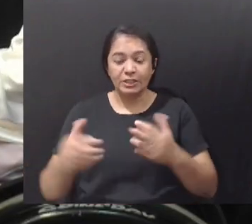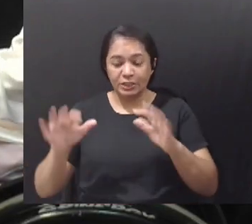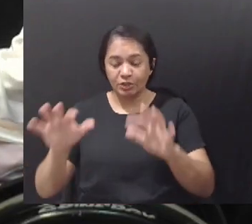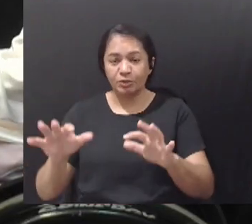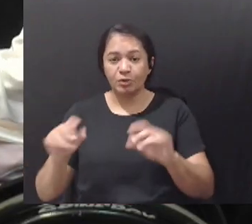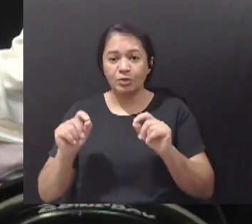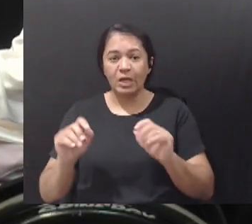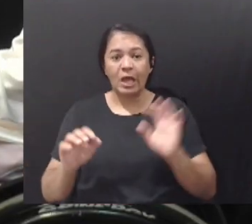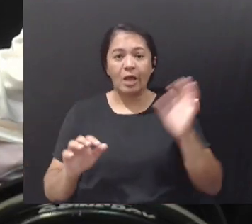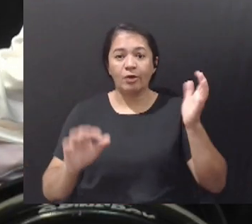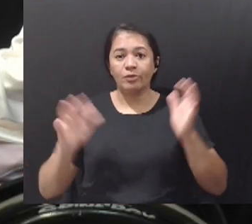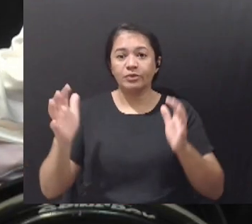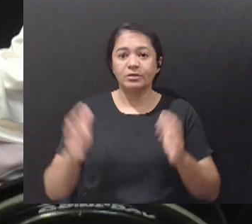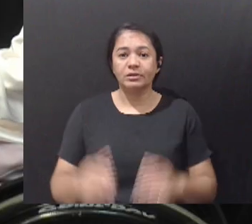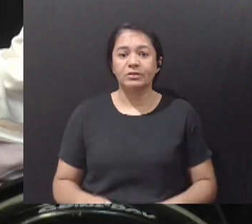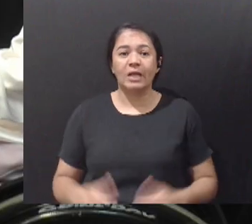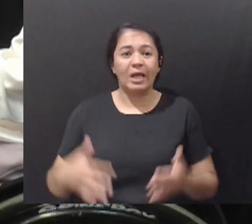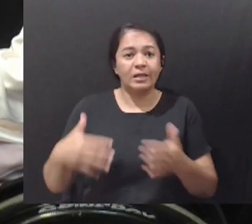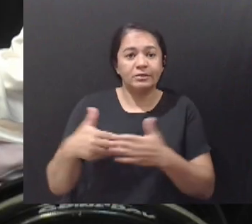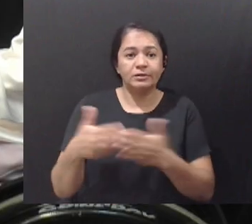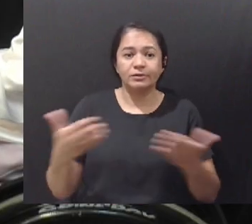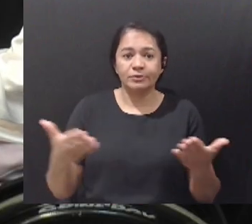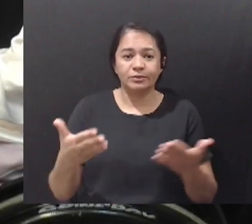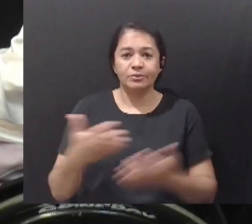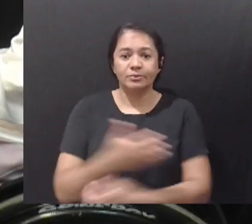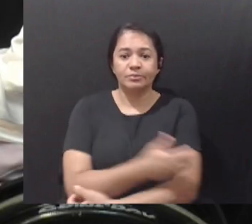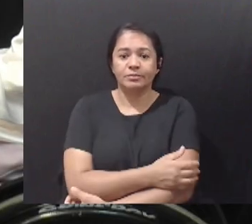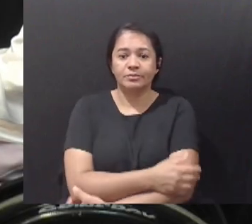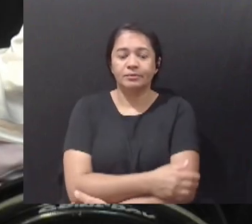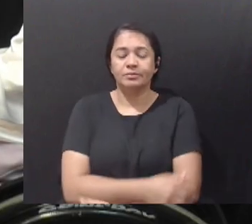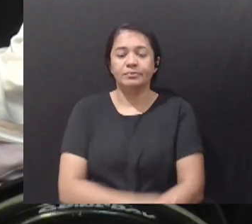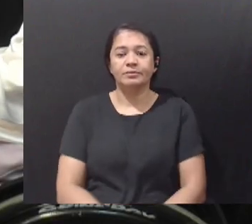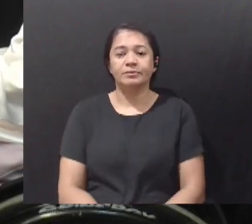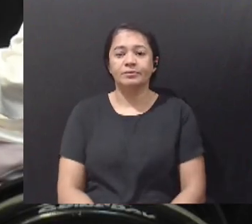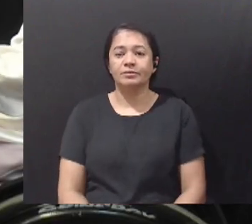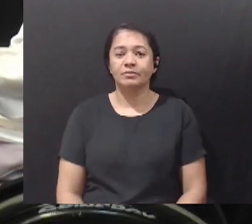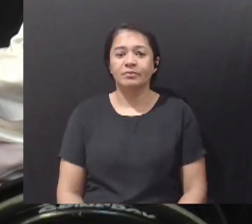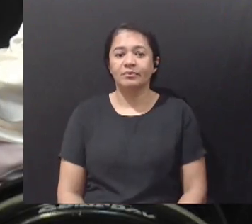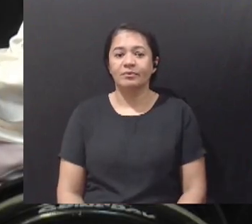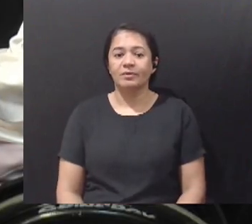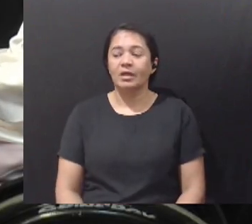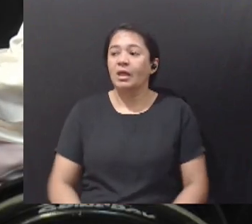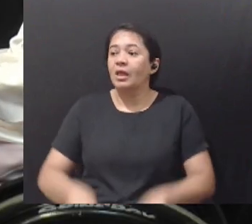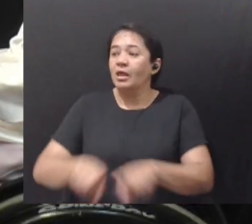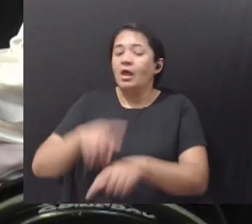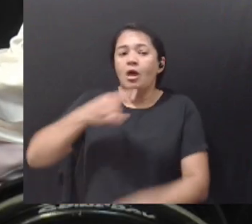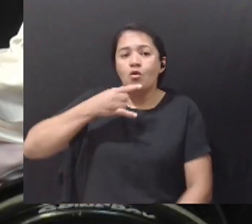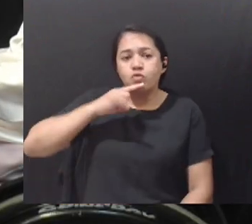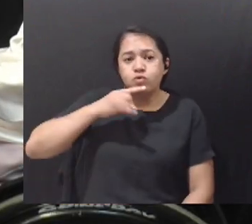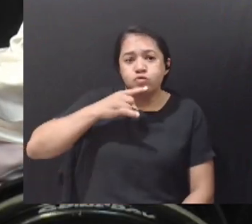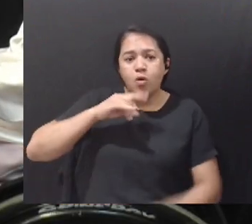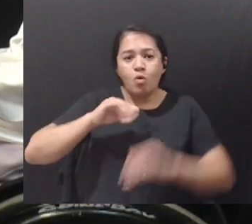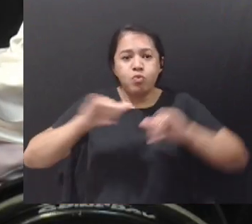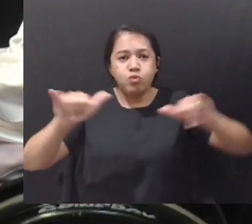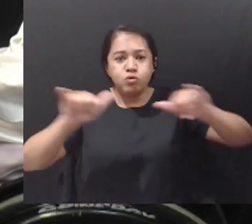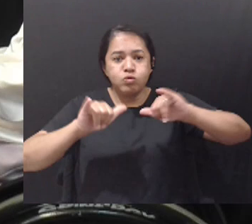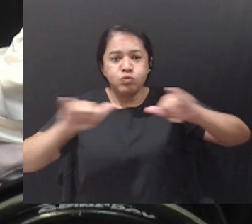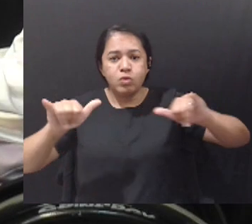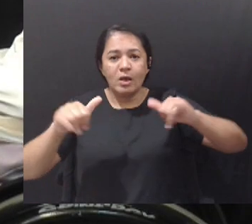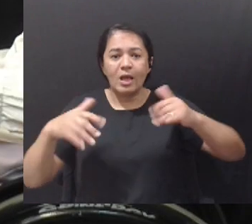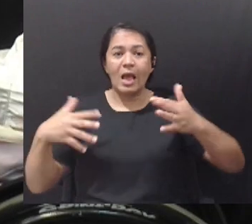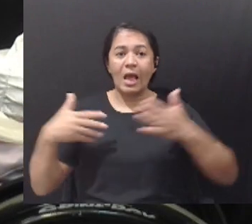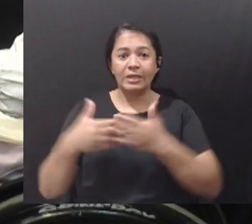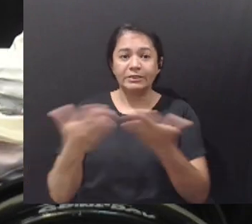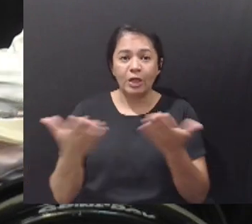lá ainda acontece hoje. A questão que você falou de uma outra da lei, bebida alcoólica, bebida a propaganda. alcoólica. E ainda é um problema